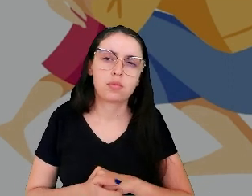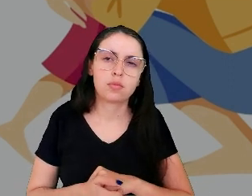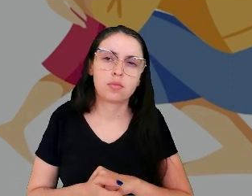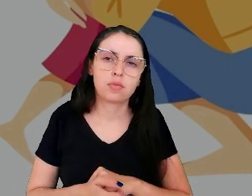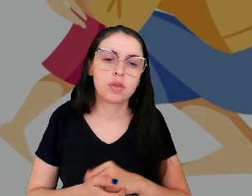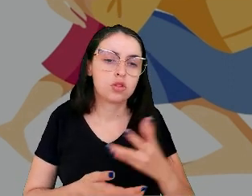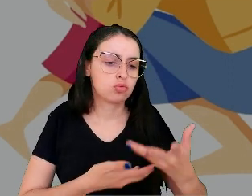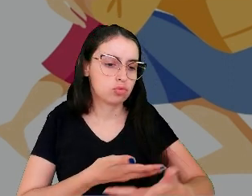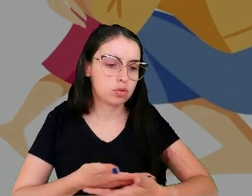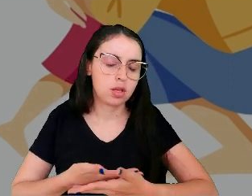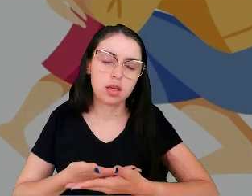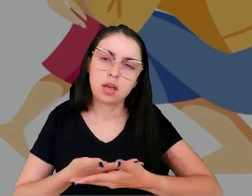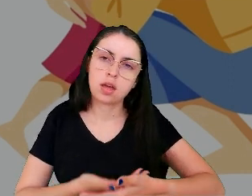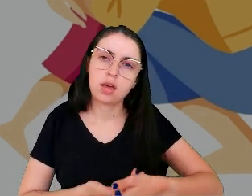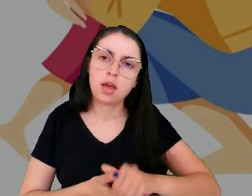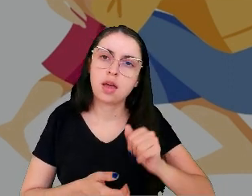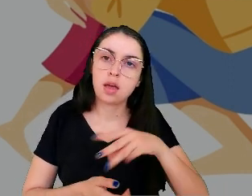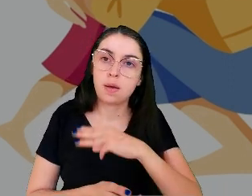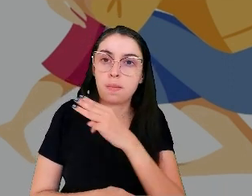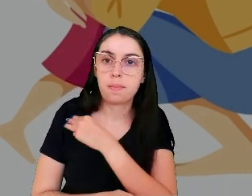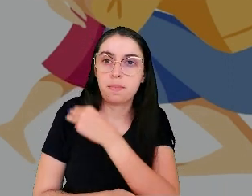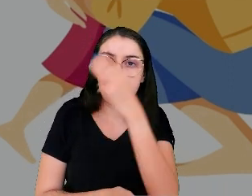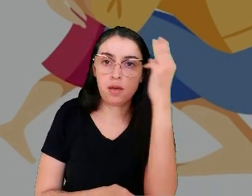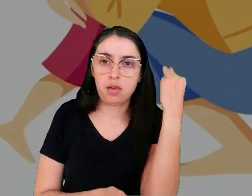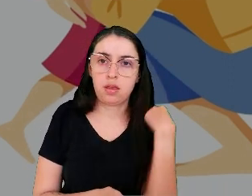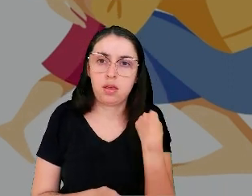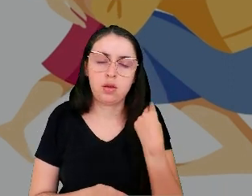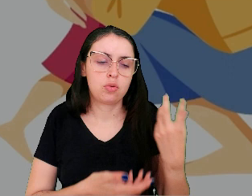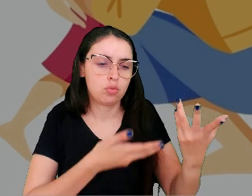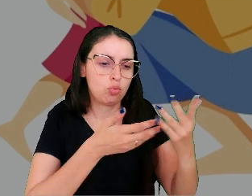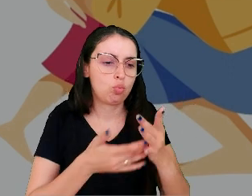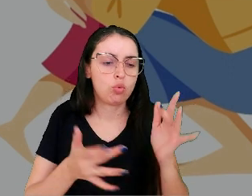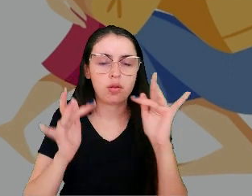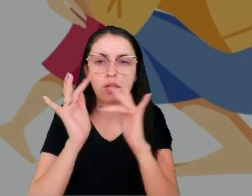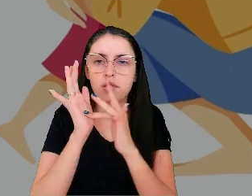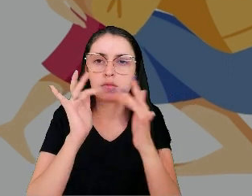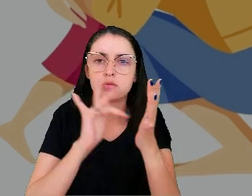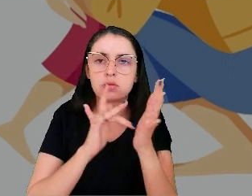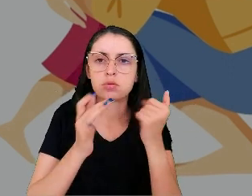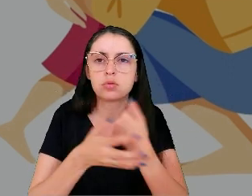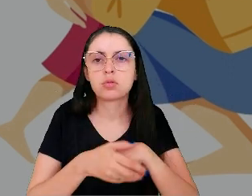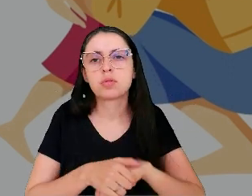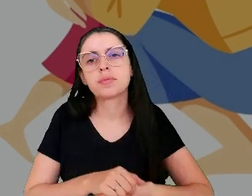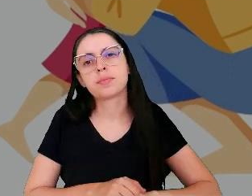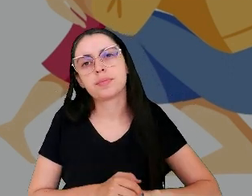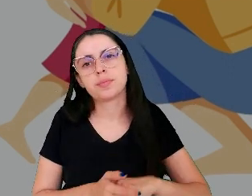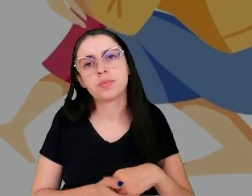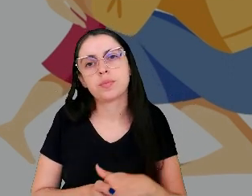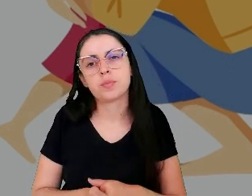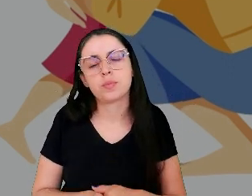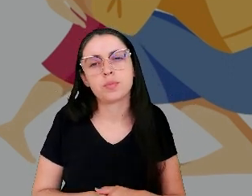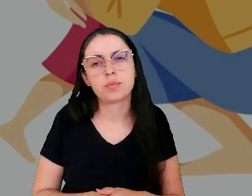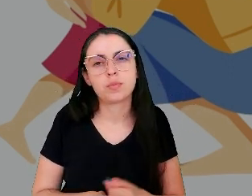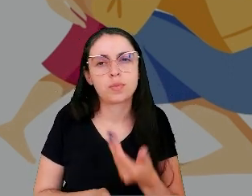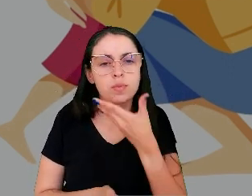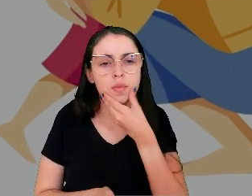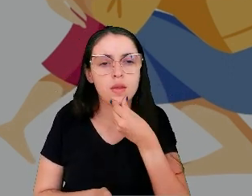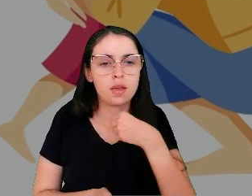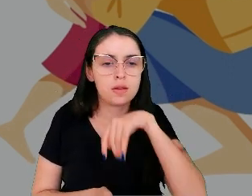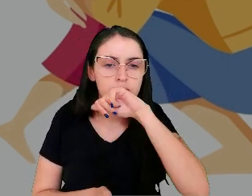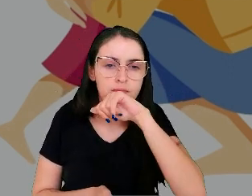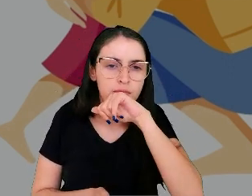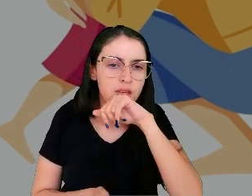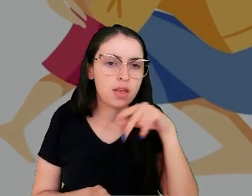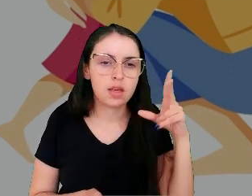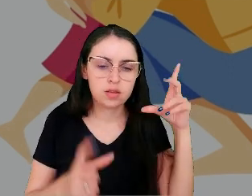Maria acolhendo Jesus, né? Essa imagem, o Eugene Smith, o pai da fotografia humanista, tem uma foto fantástica